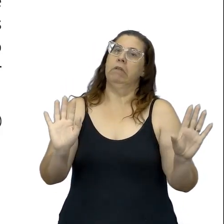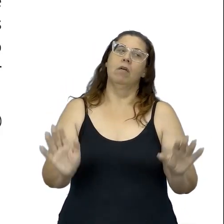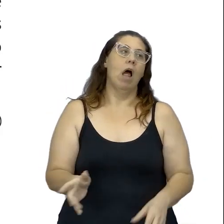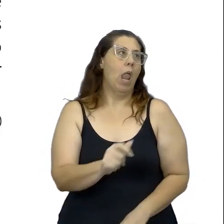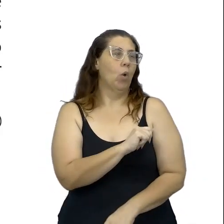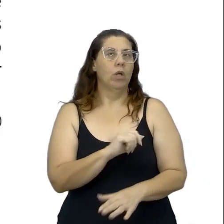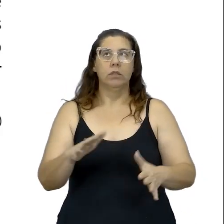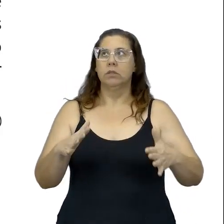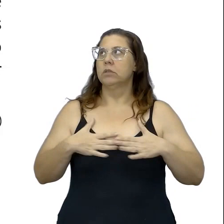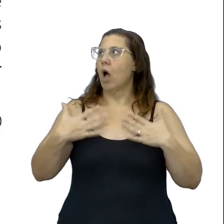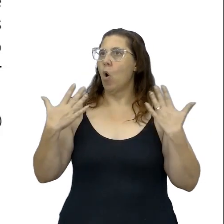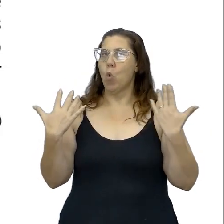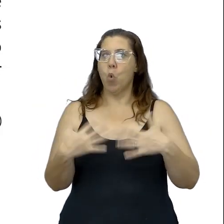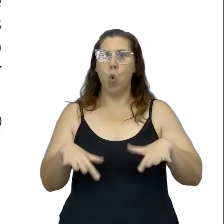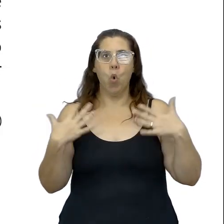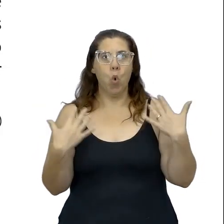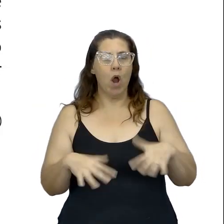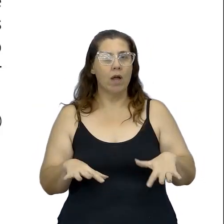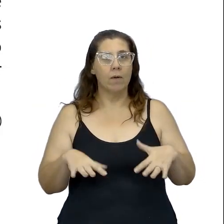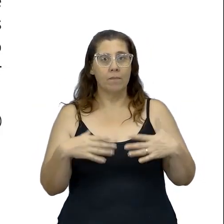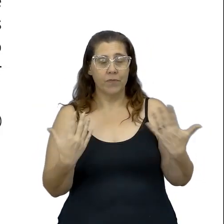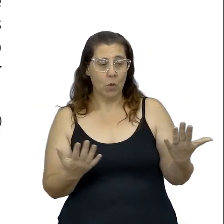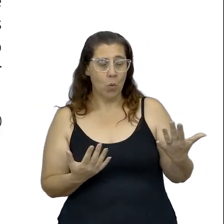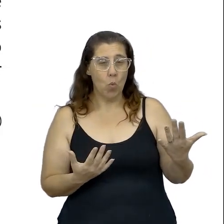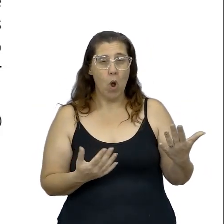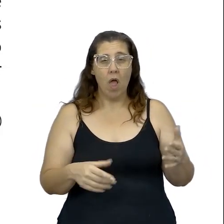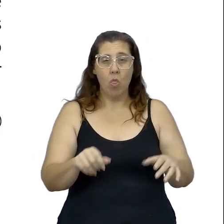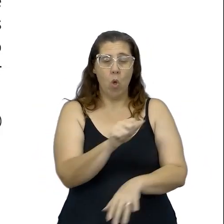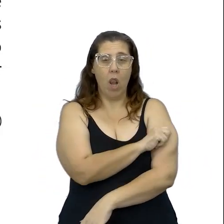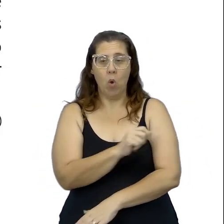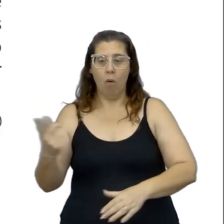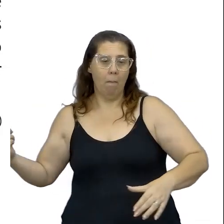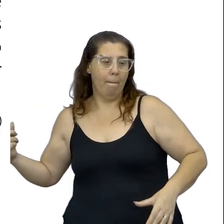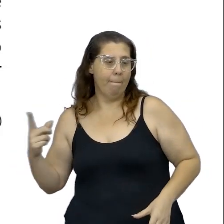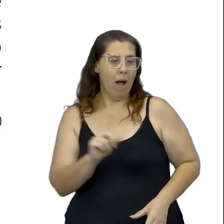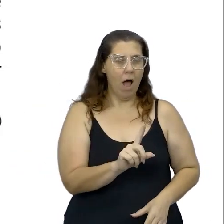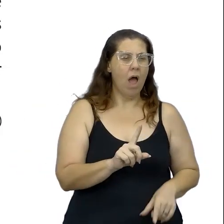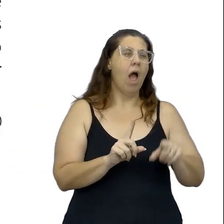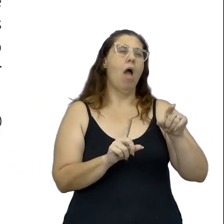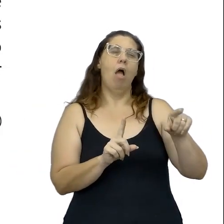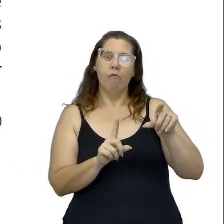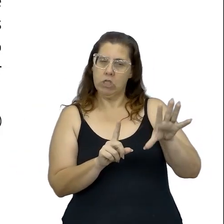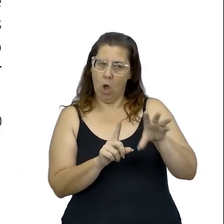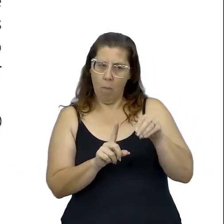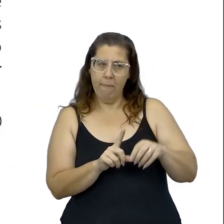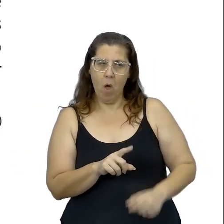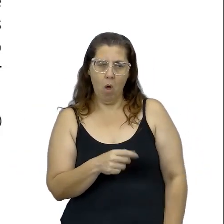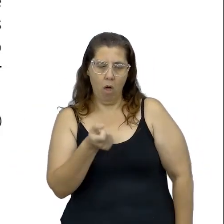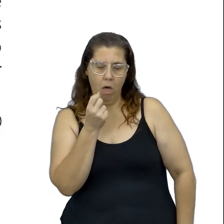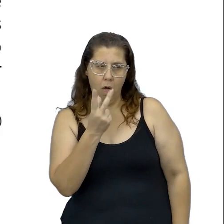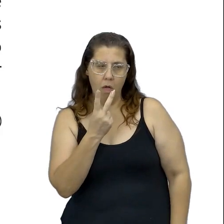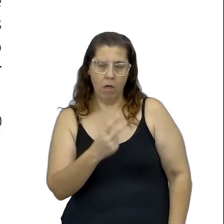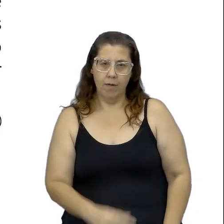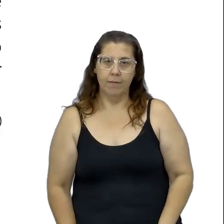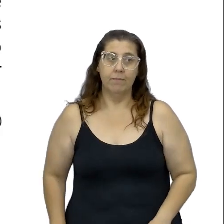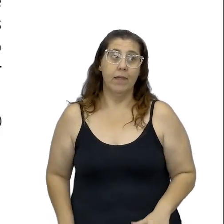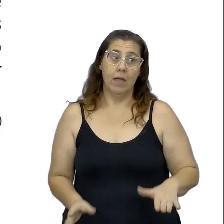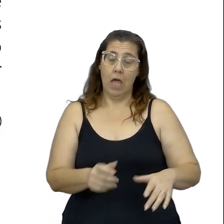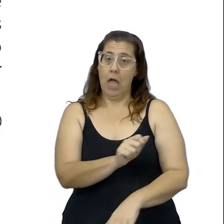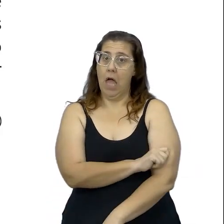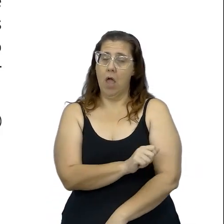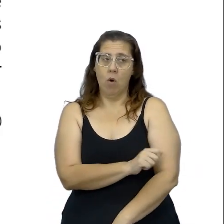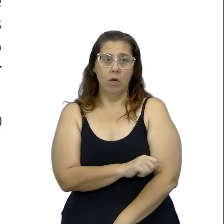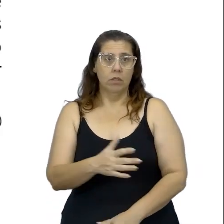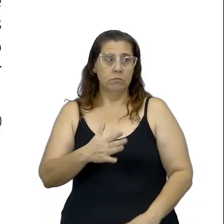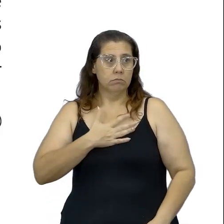aluno, quando eles chegam e o professor fala assim, você copiou da internet, né, então